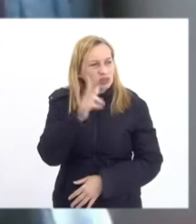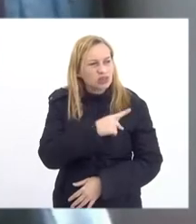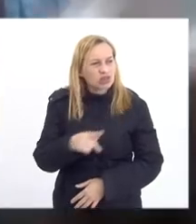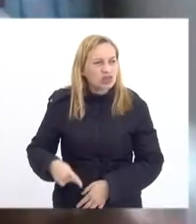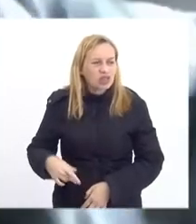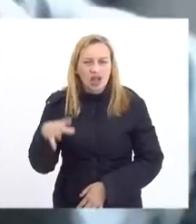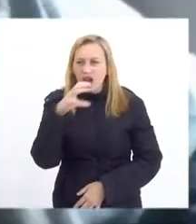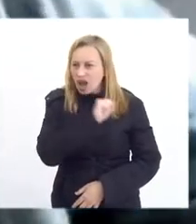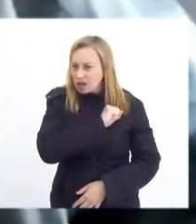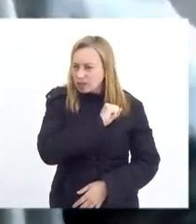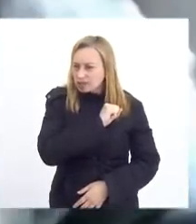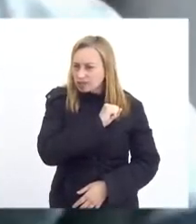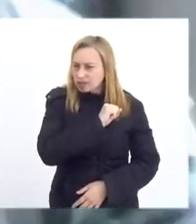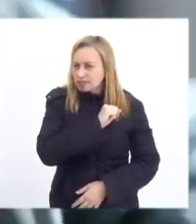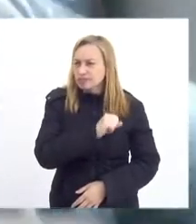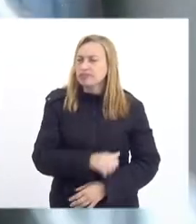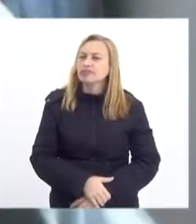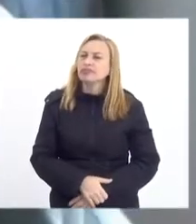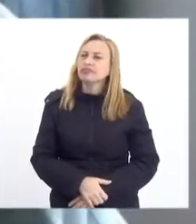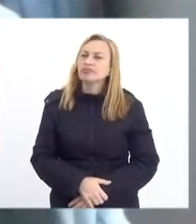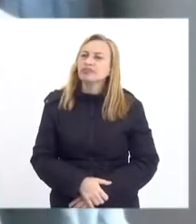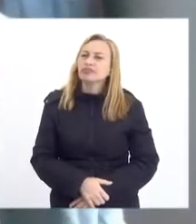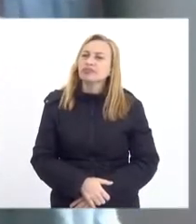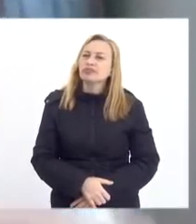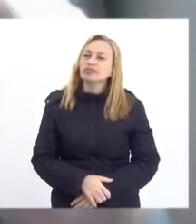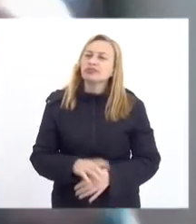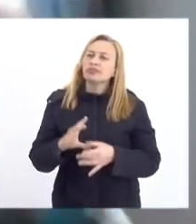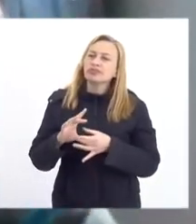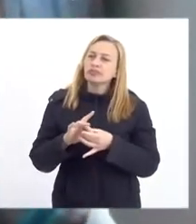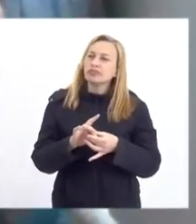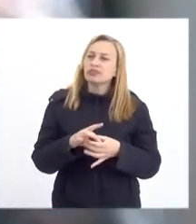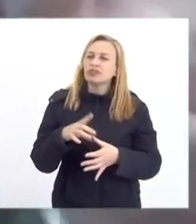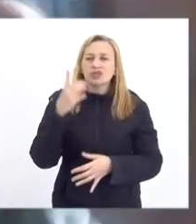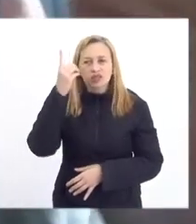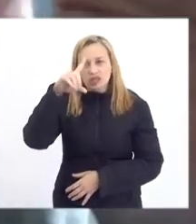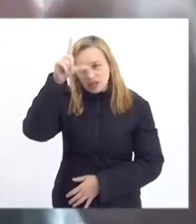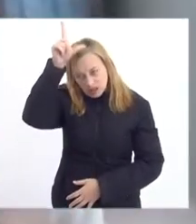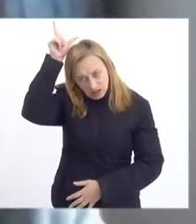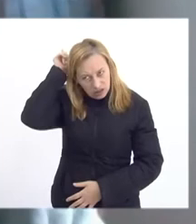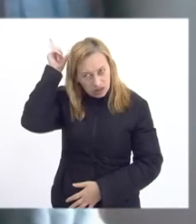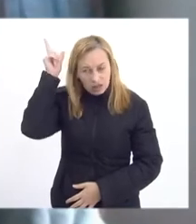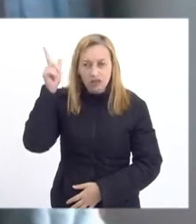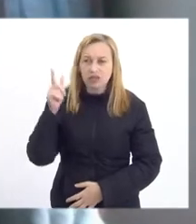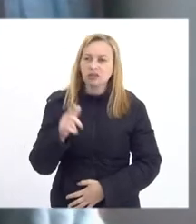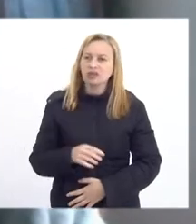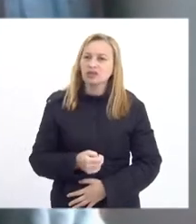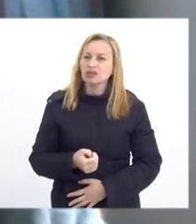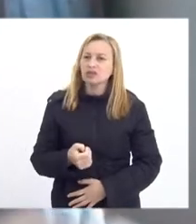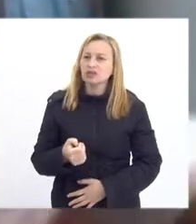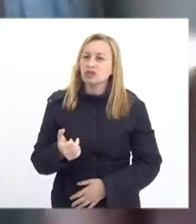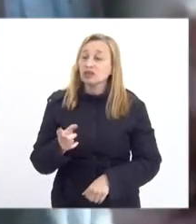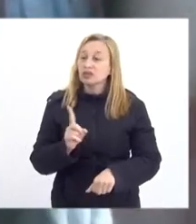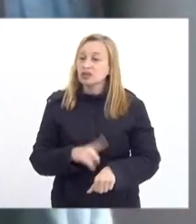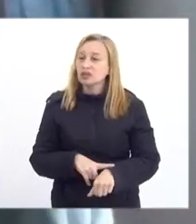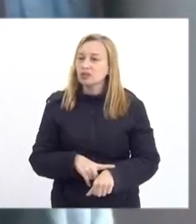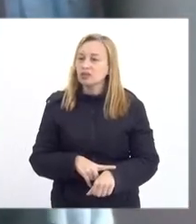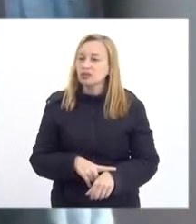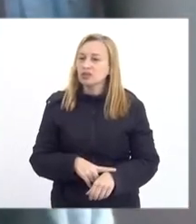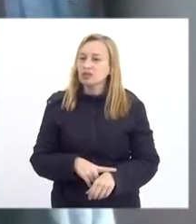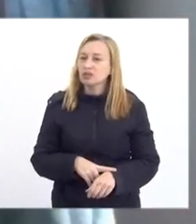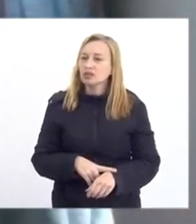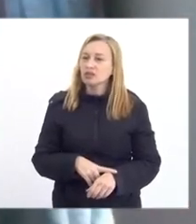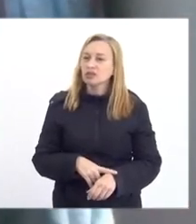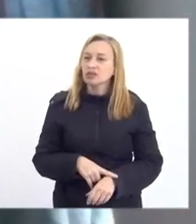rapidamente, presidente Márcio Pacheco, na linha do Luiz Paulo, eu tinha me inscrito, o Luiz Paulo já quase que esgotou, dizer o